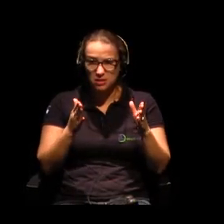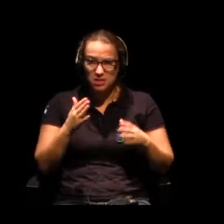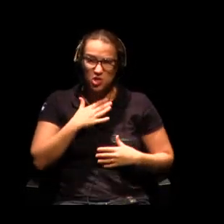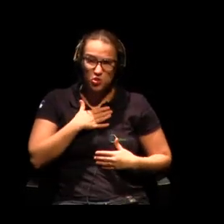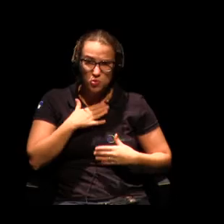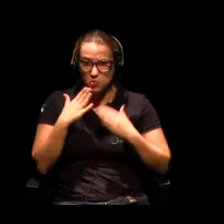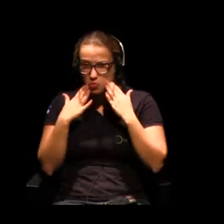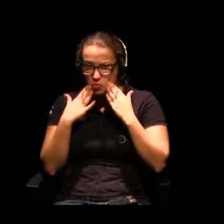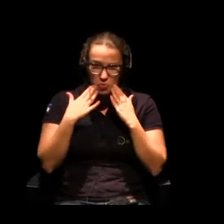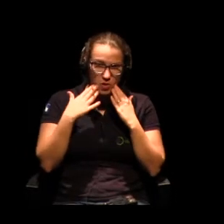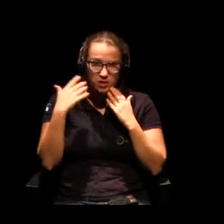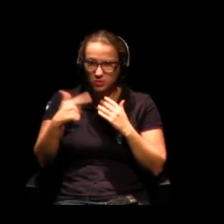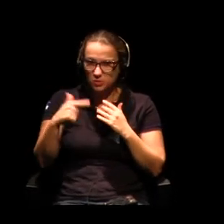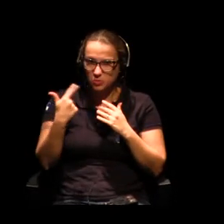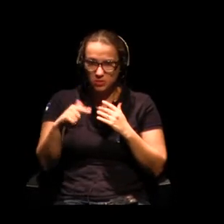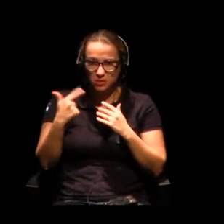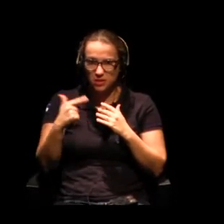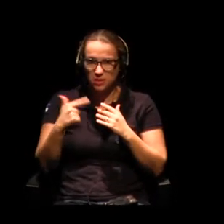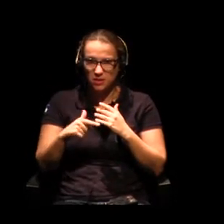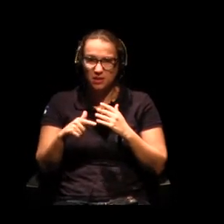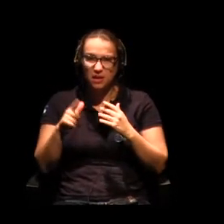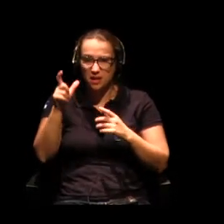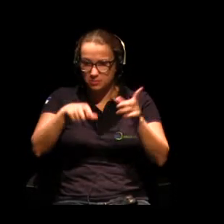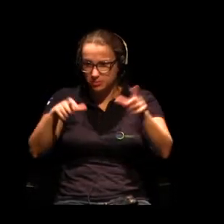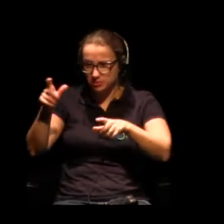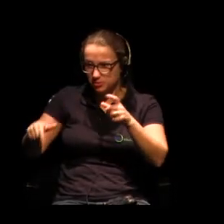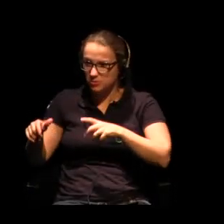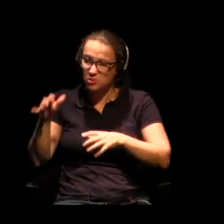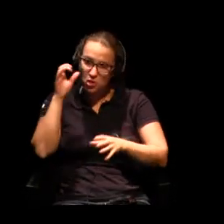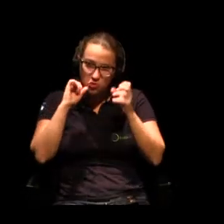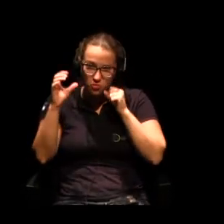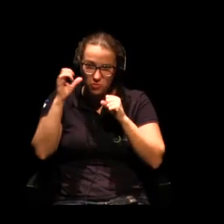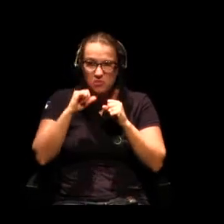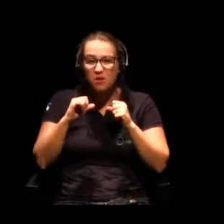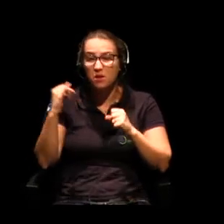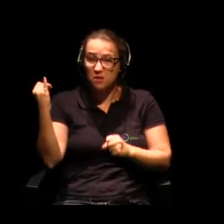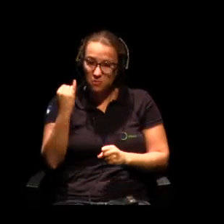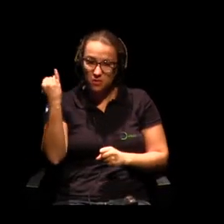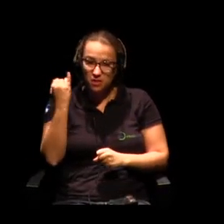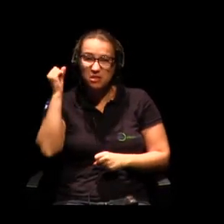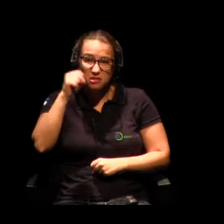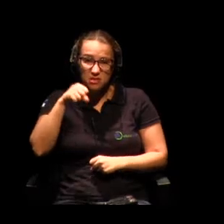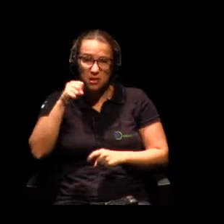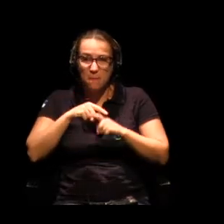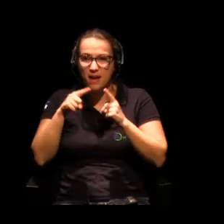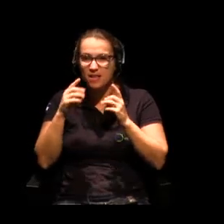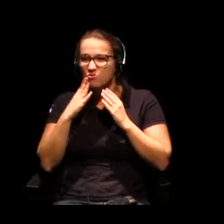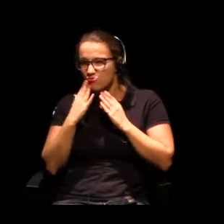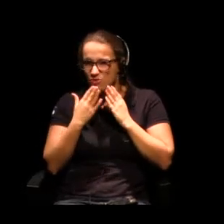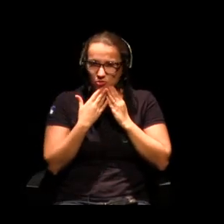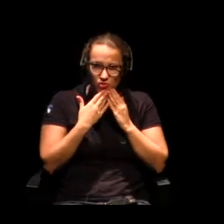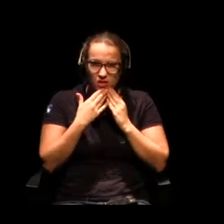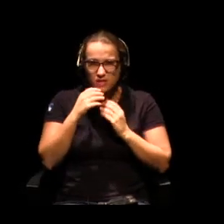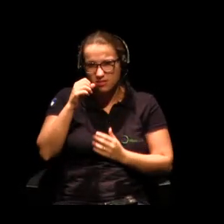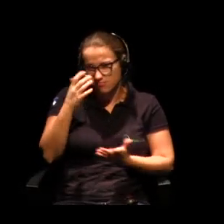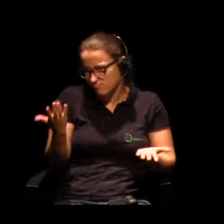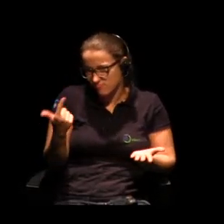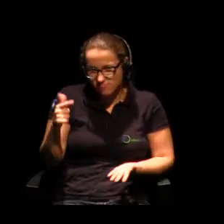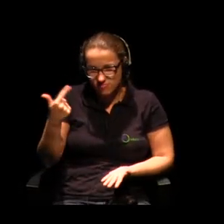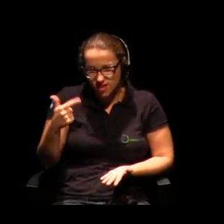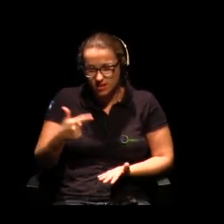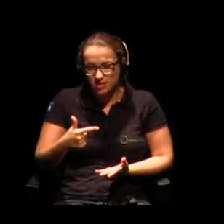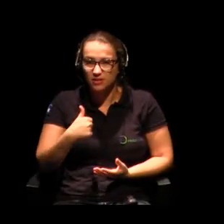A infraestrutura não é sexy. Sim, a infraestrutura dessas pessoas que nós ouvimos, elas são importantes, mas